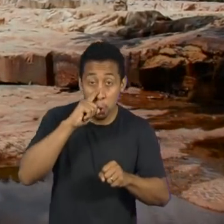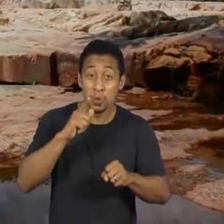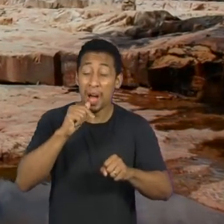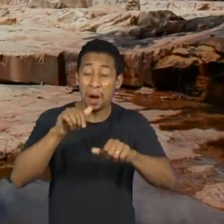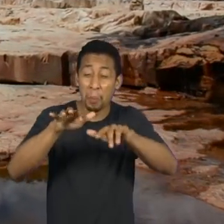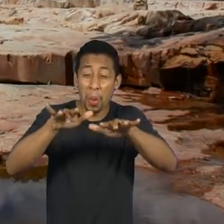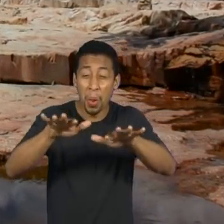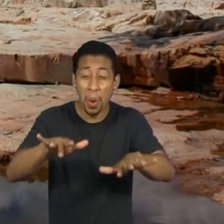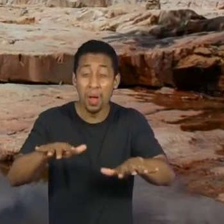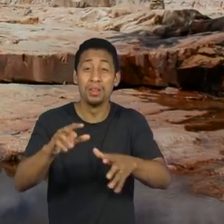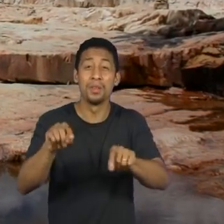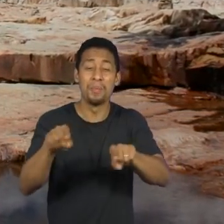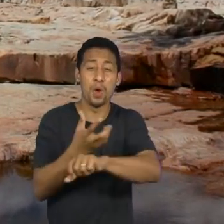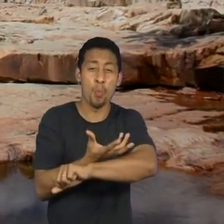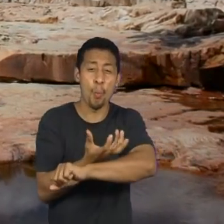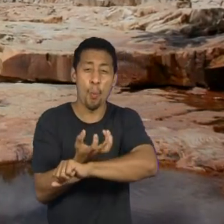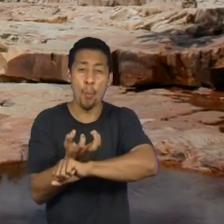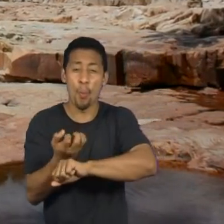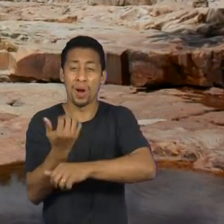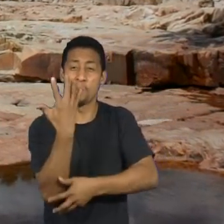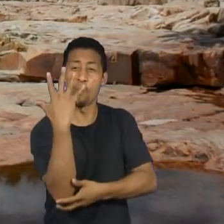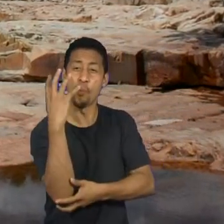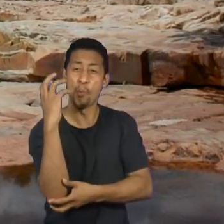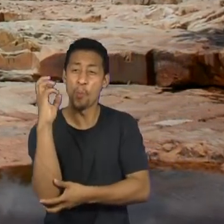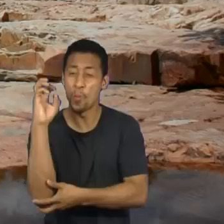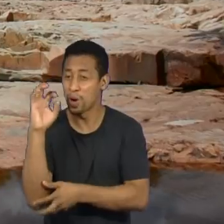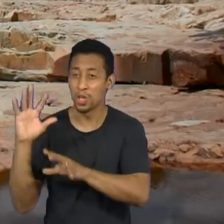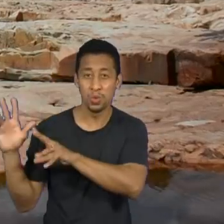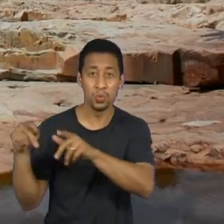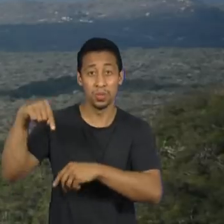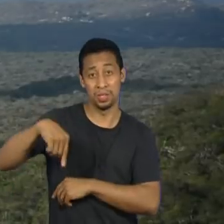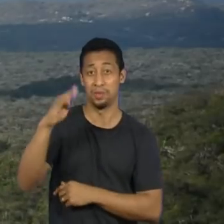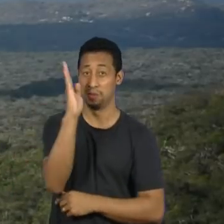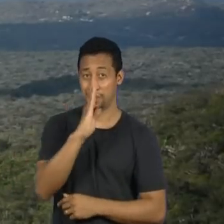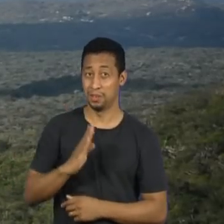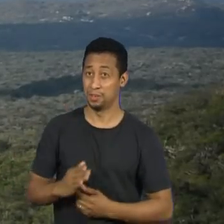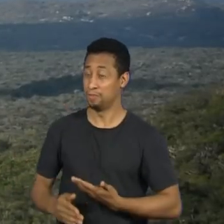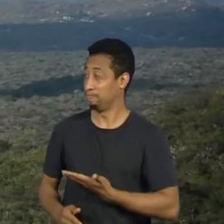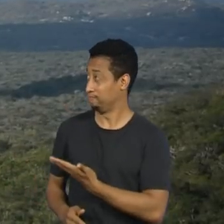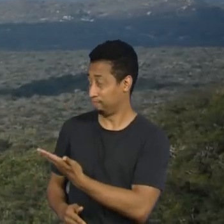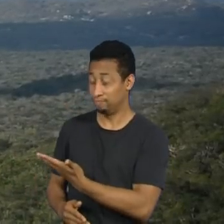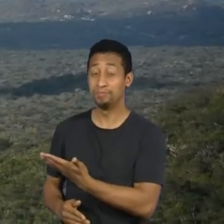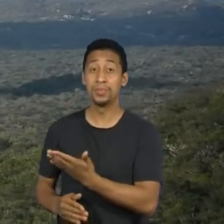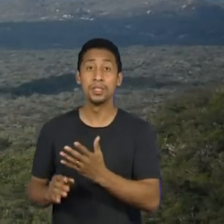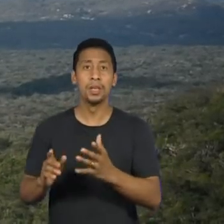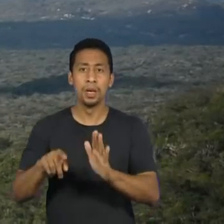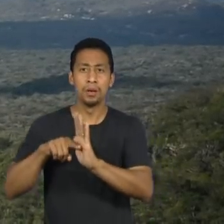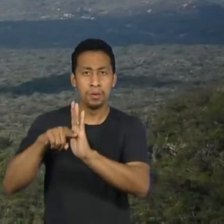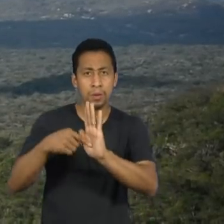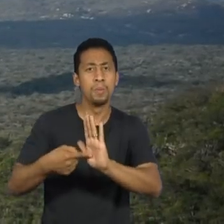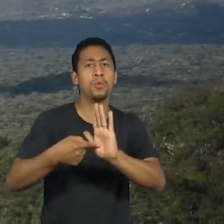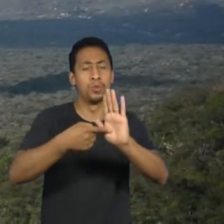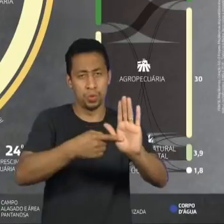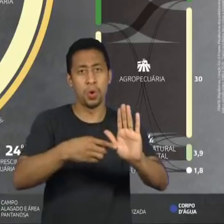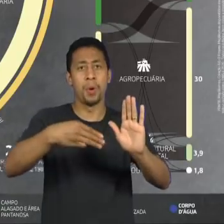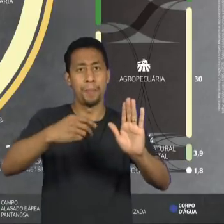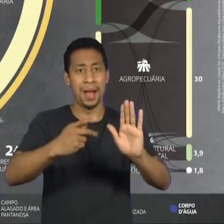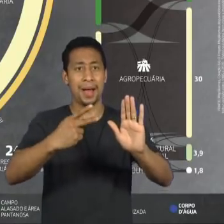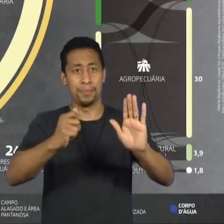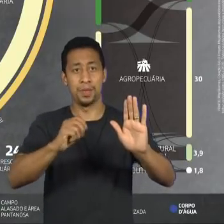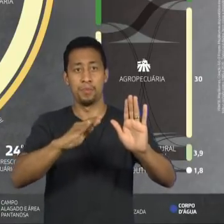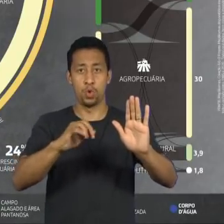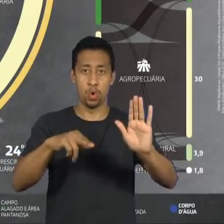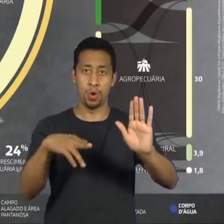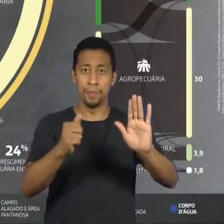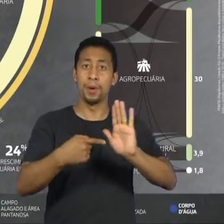da Caatinga, bioma exclusivamente brasileiro. A conclusão é da iniciativa MAP Biomas, com base